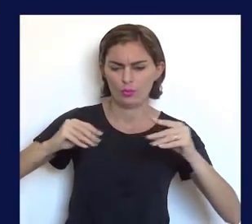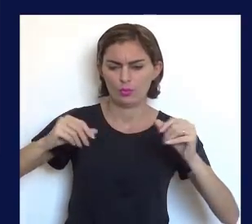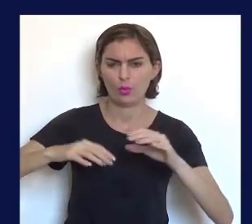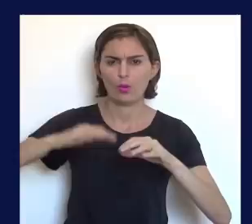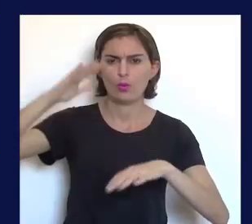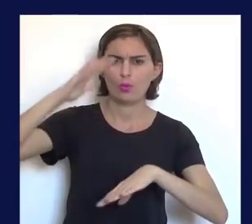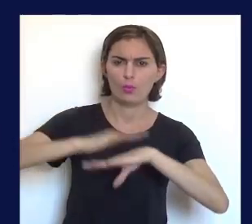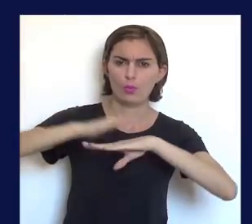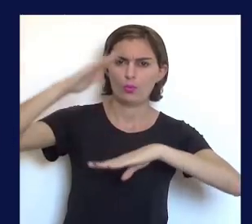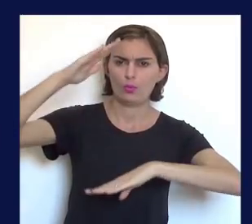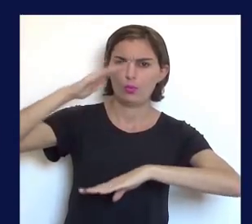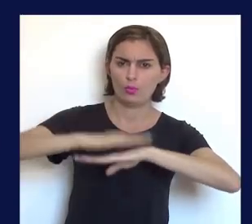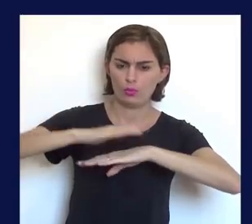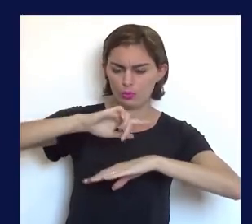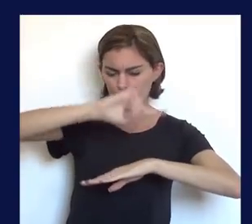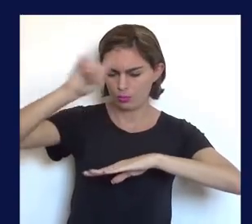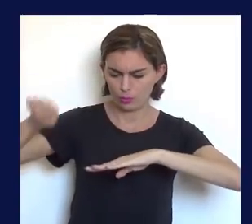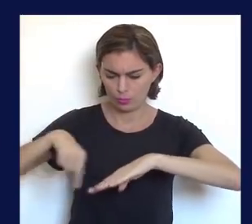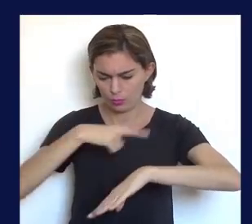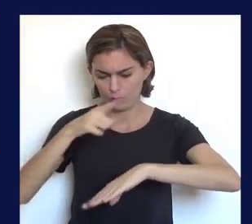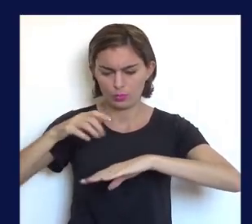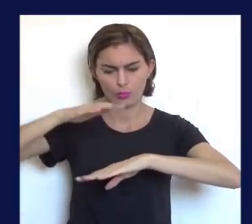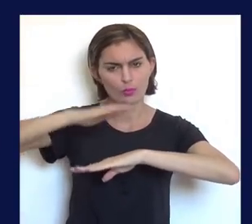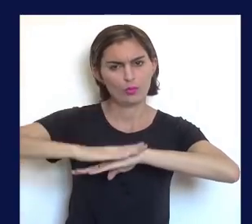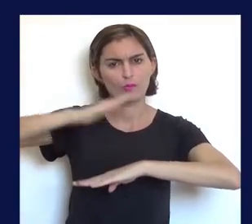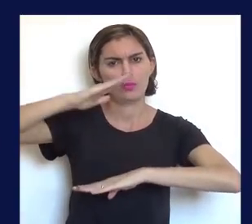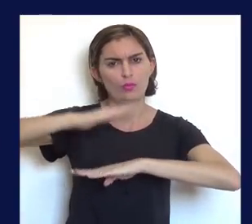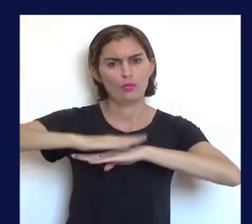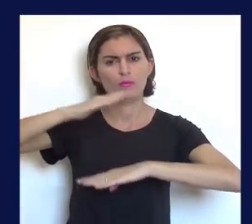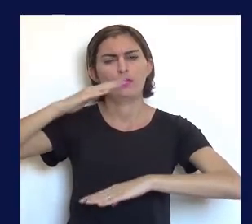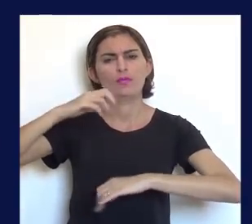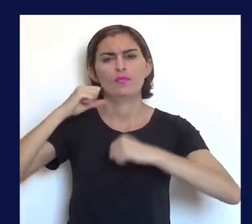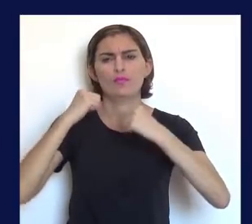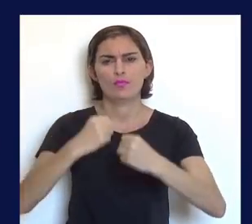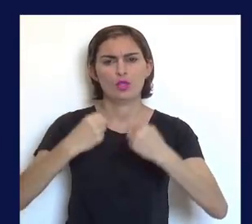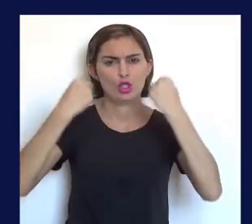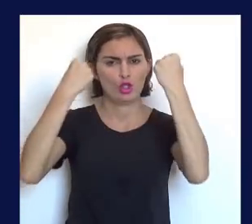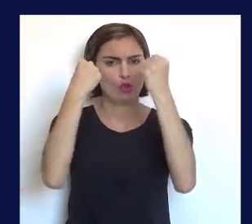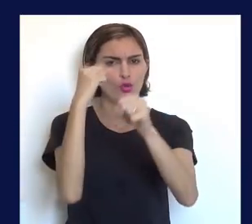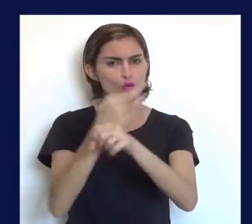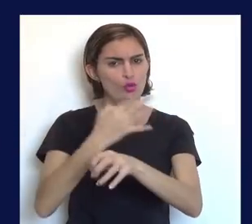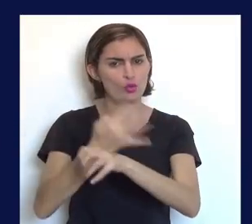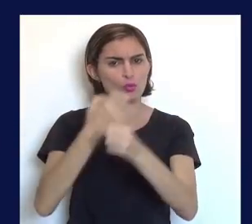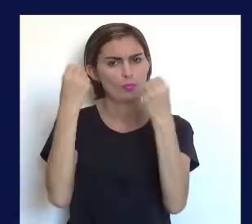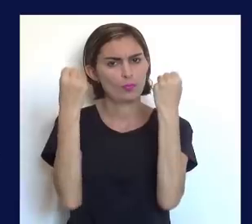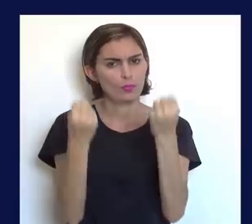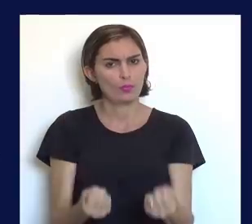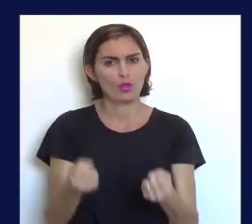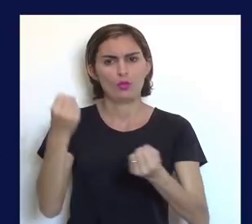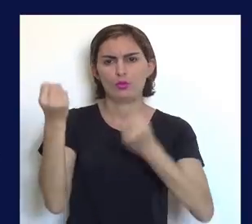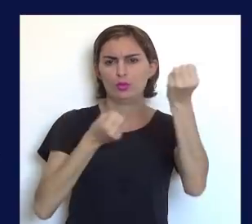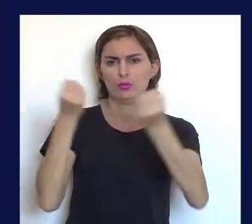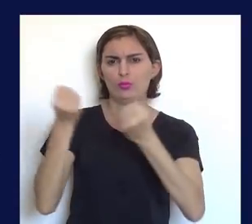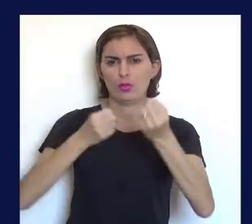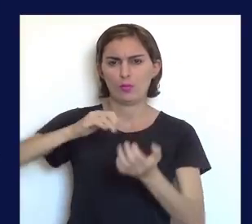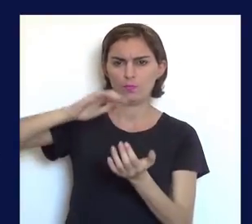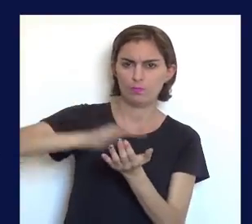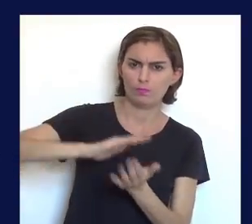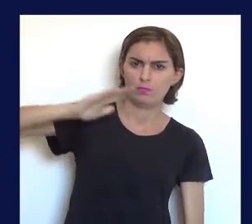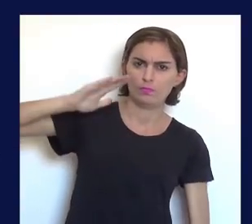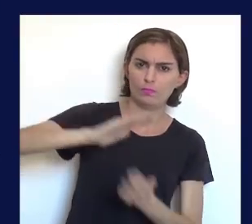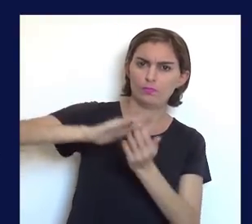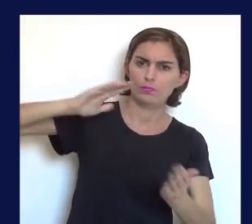aderência ao solo, sustenta elasticamente a carga do veículo e resiste à